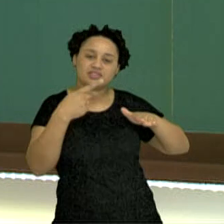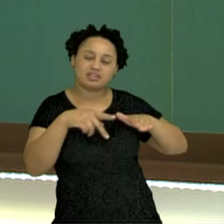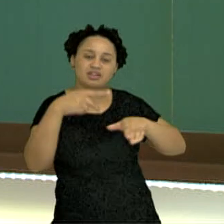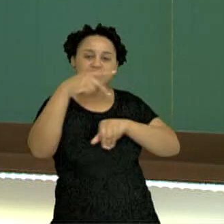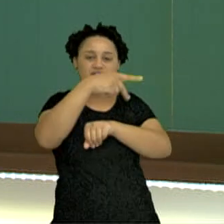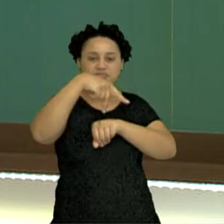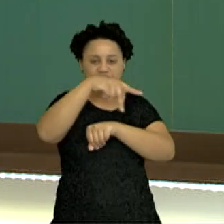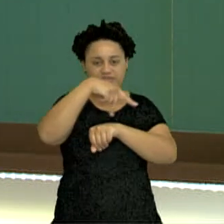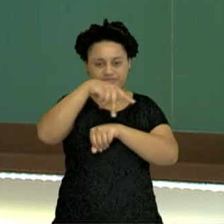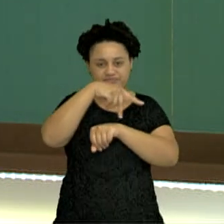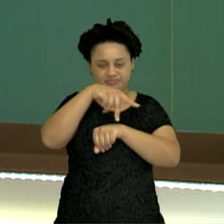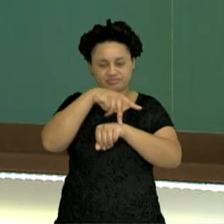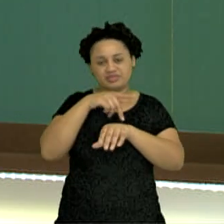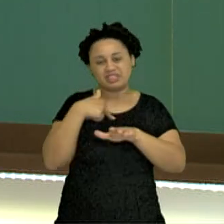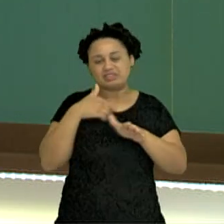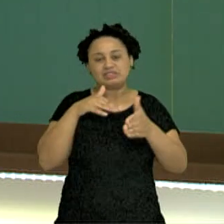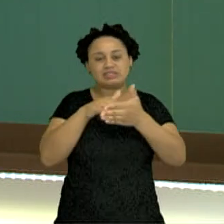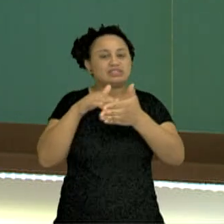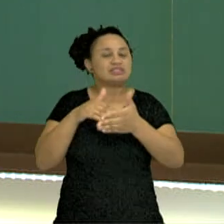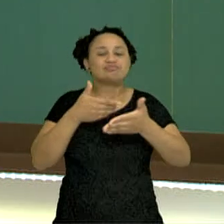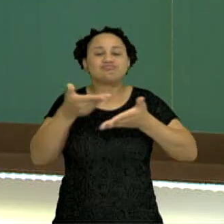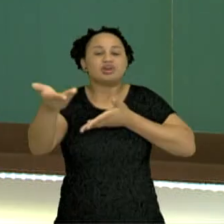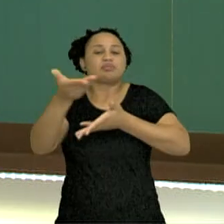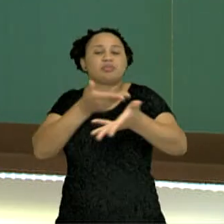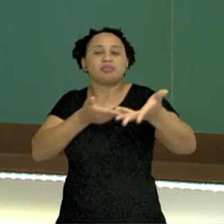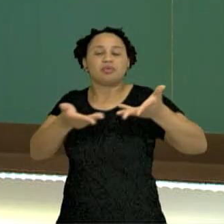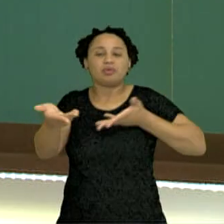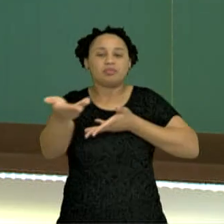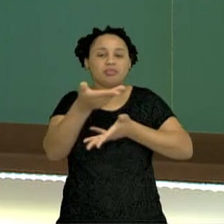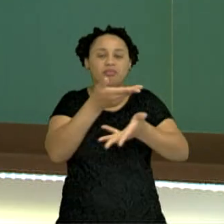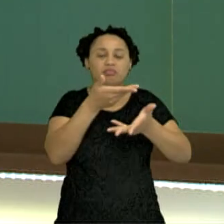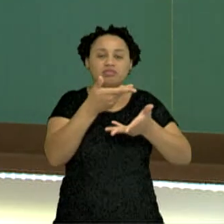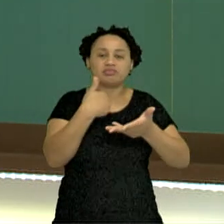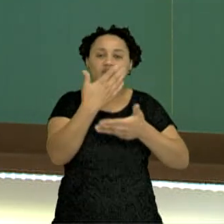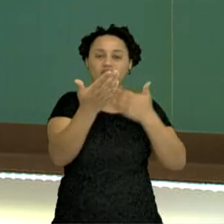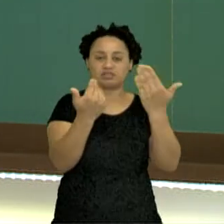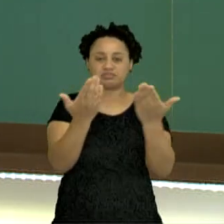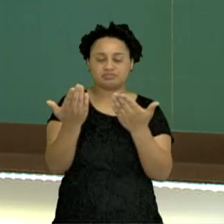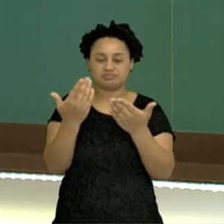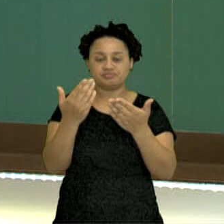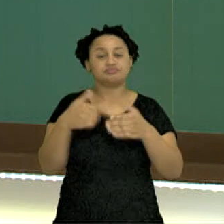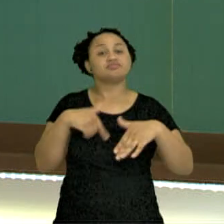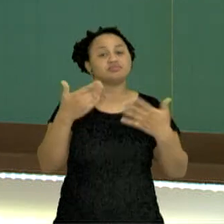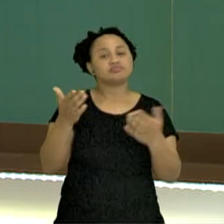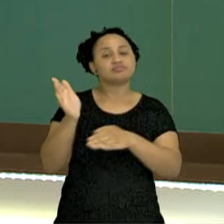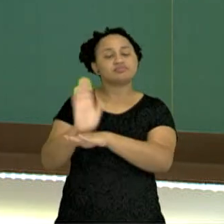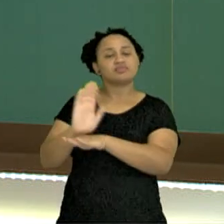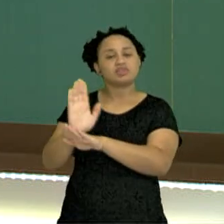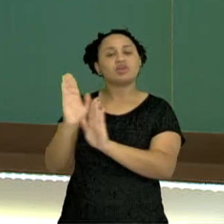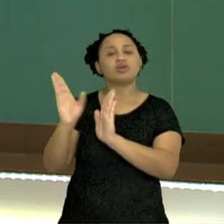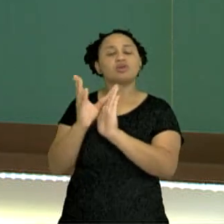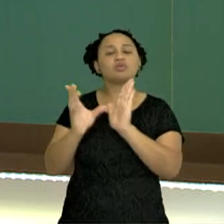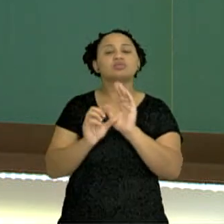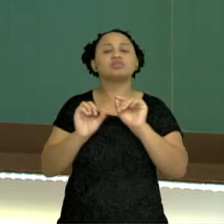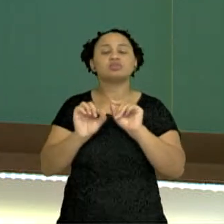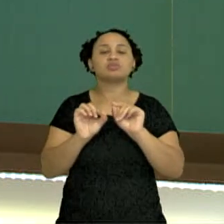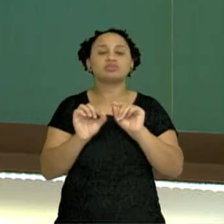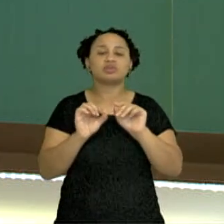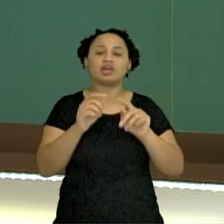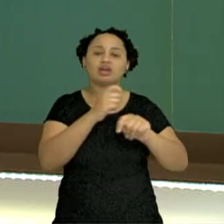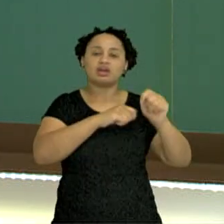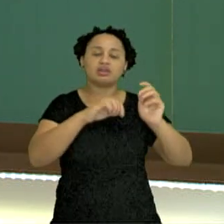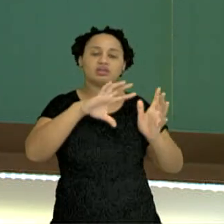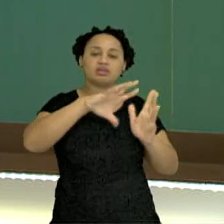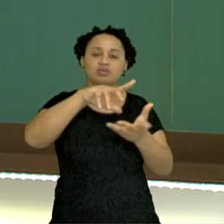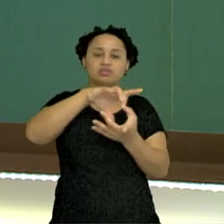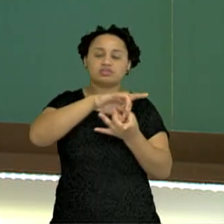um determinado país, impedindo a circulação de importações. Neste vídeo, falamos sobre a economia global